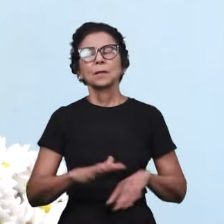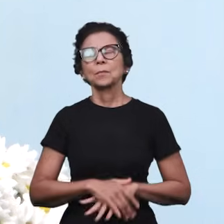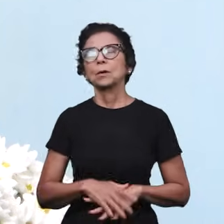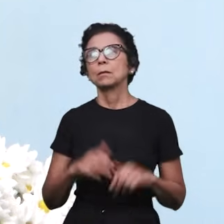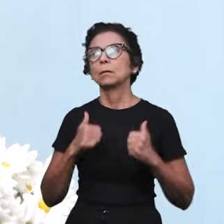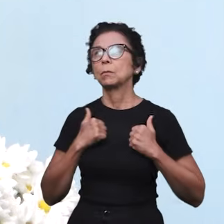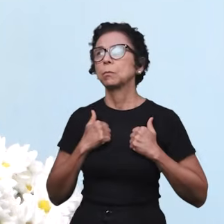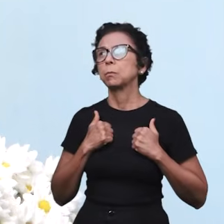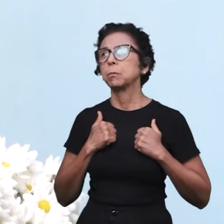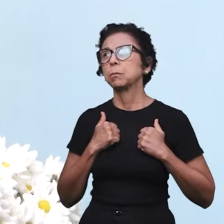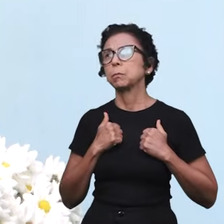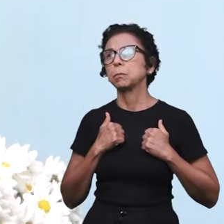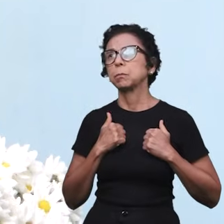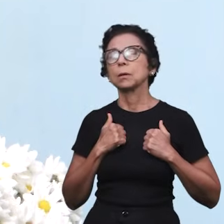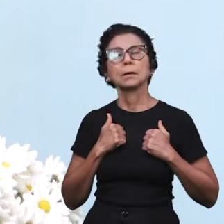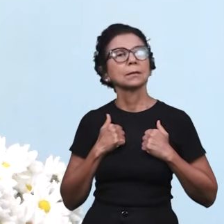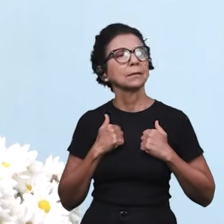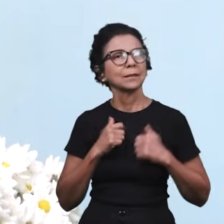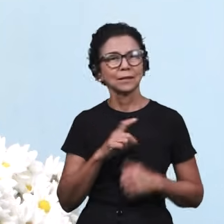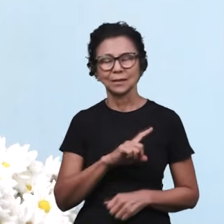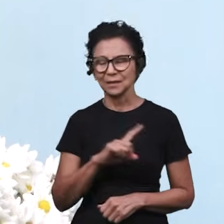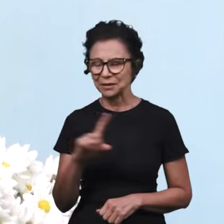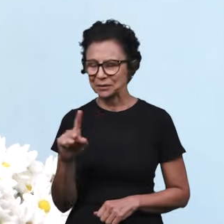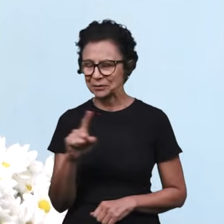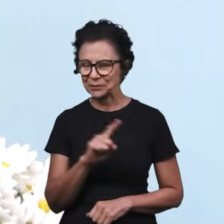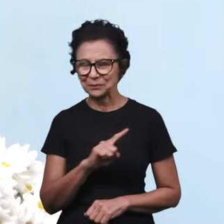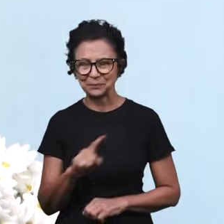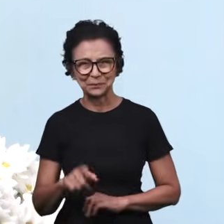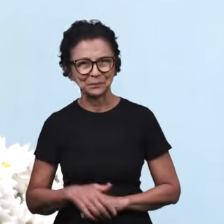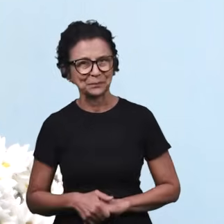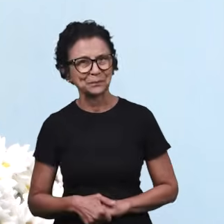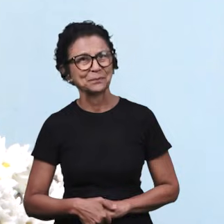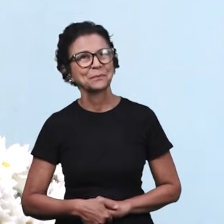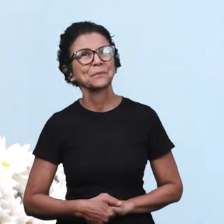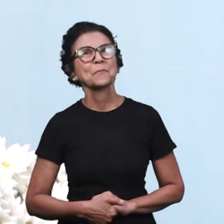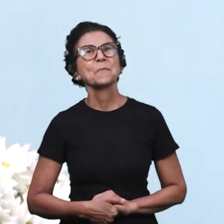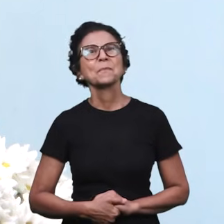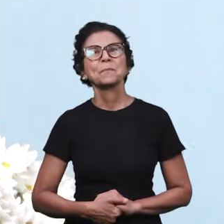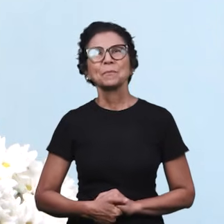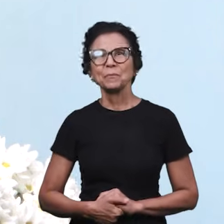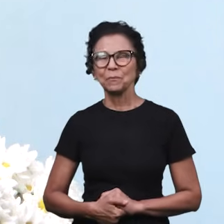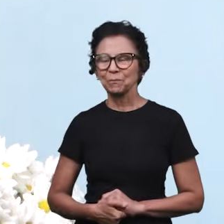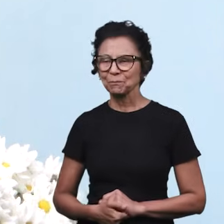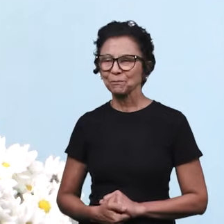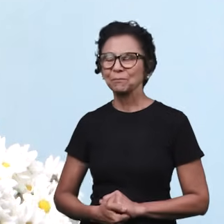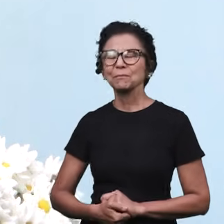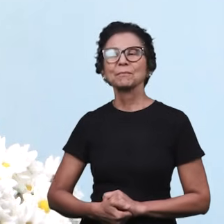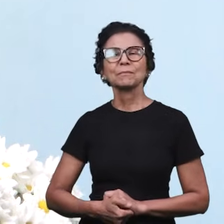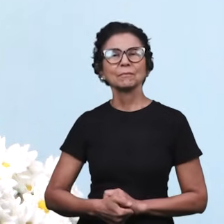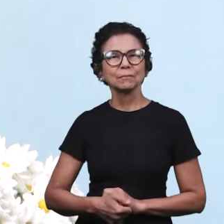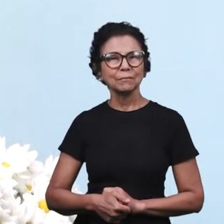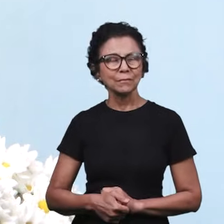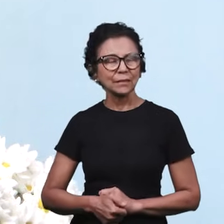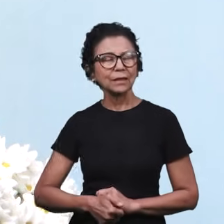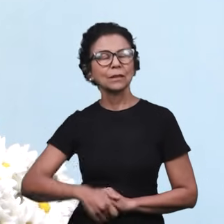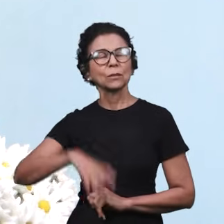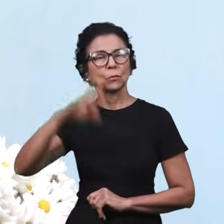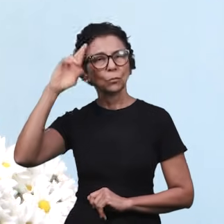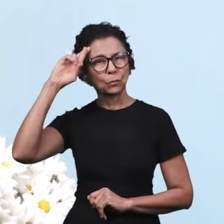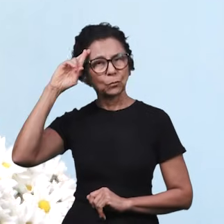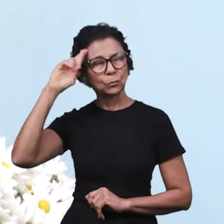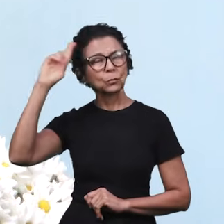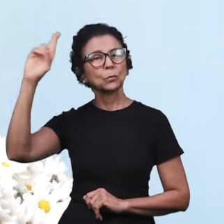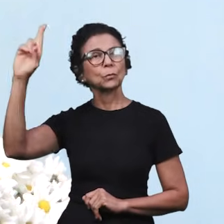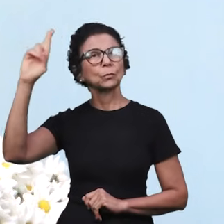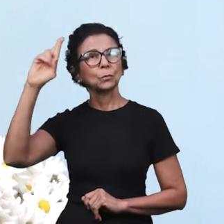irmãos. Não. O Senhor, Ele tem muitos surdos, sabe? Que querem mesmo, sabe,